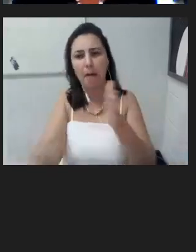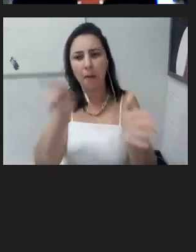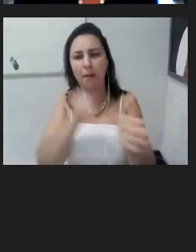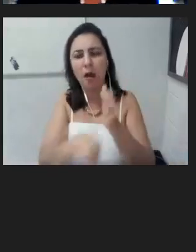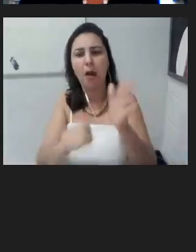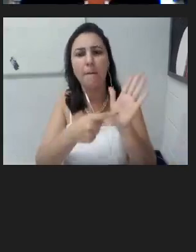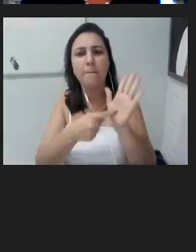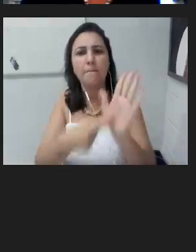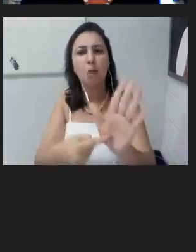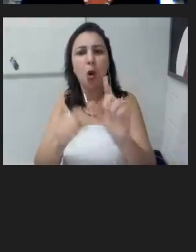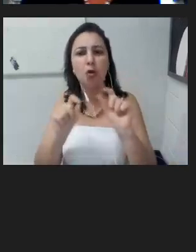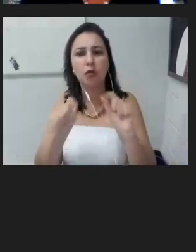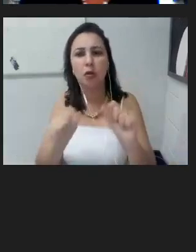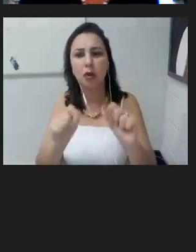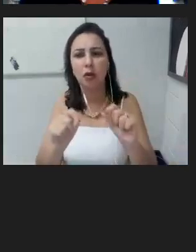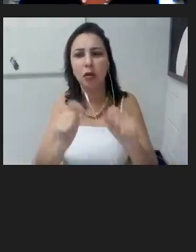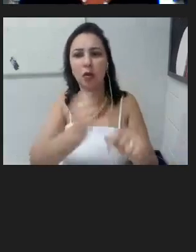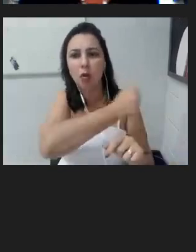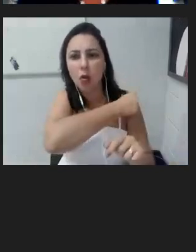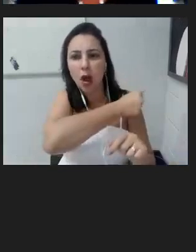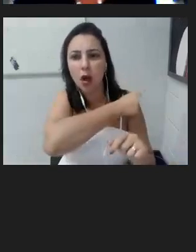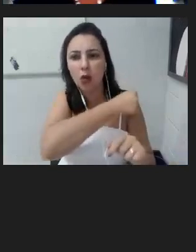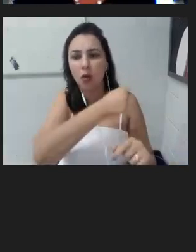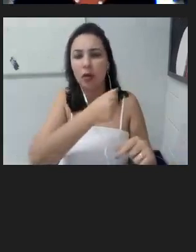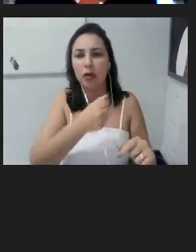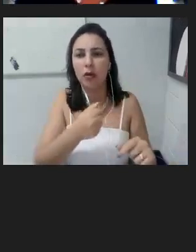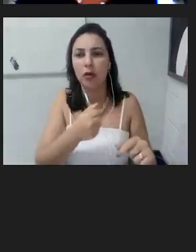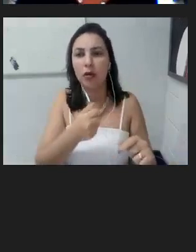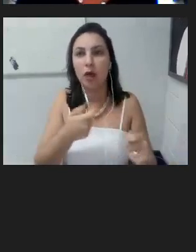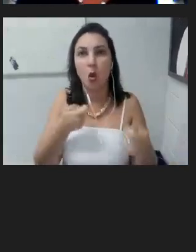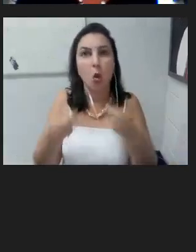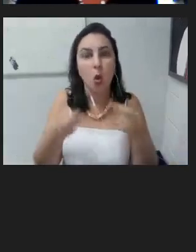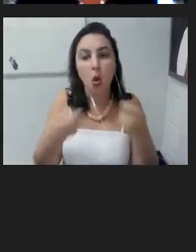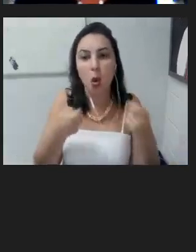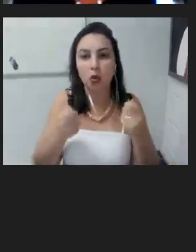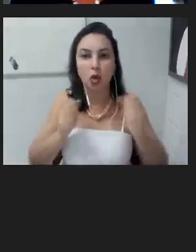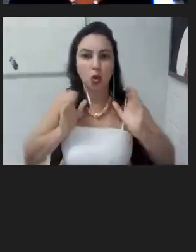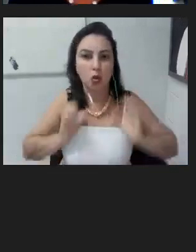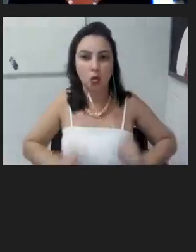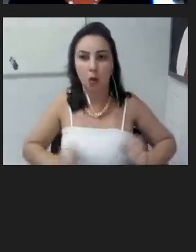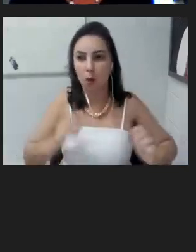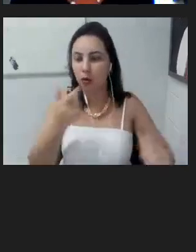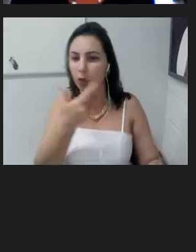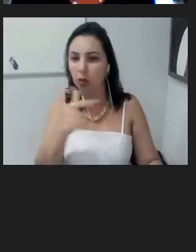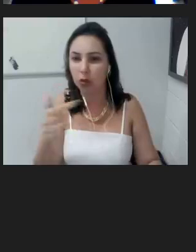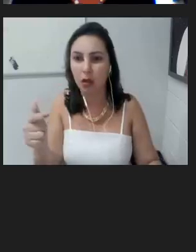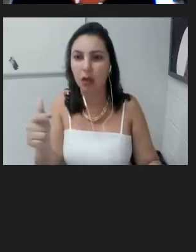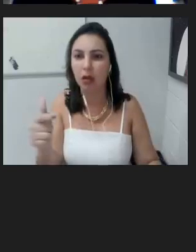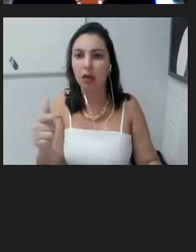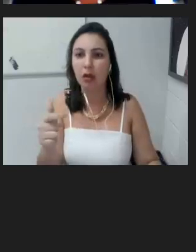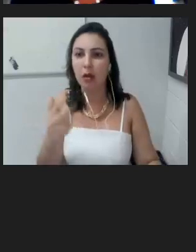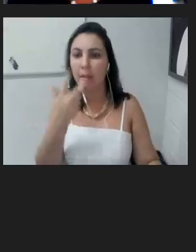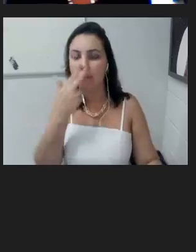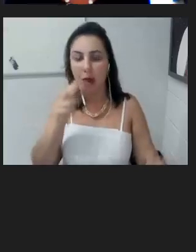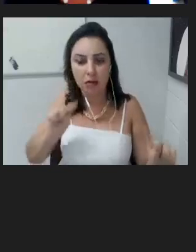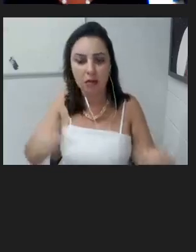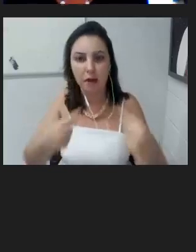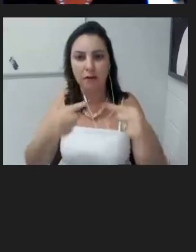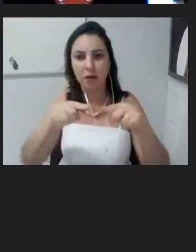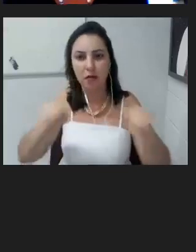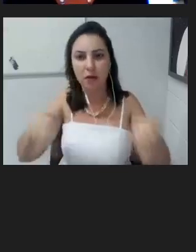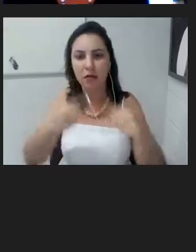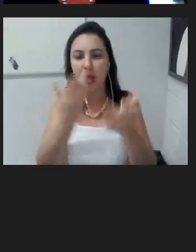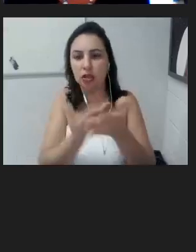que este aluno ele não tem o autocontrole do comportamento, ele coloca desafios em sala de aula, ele